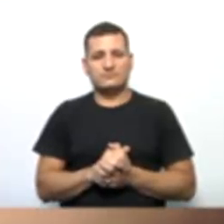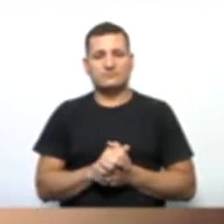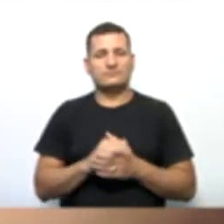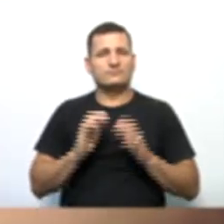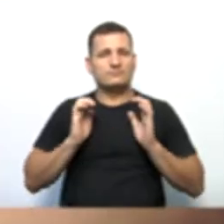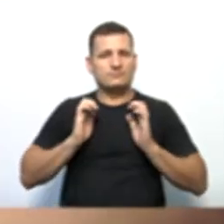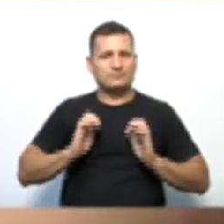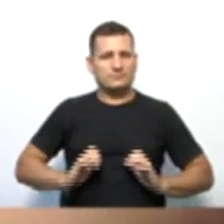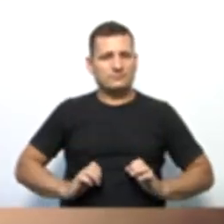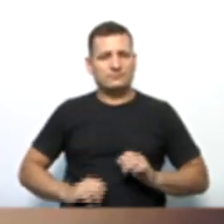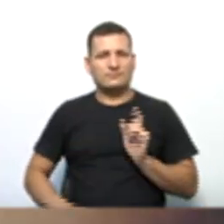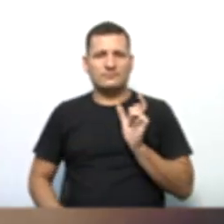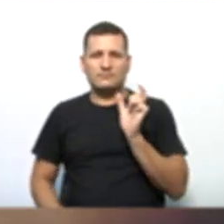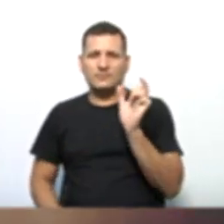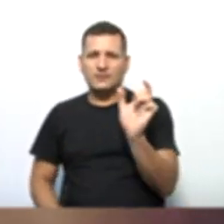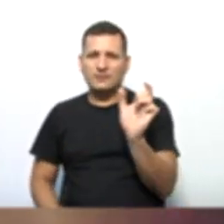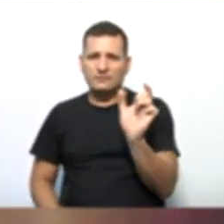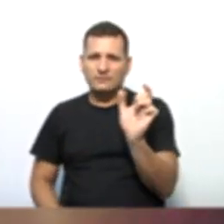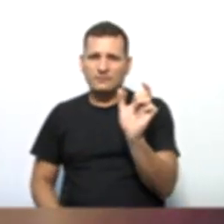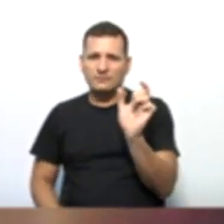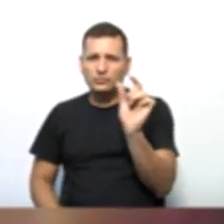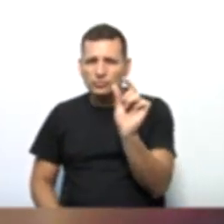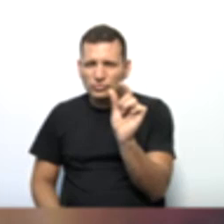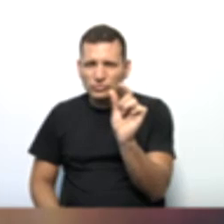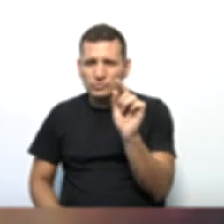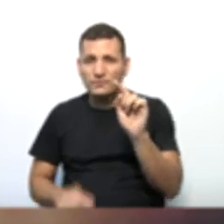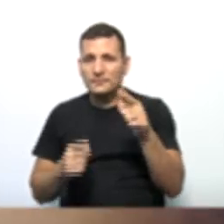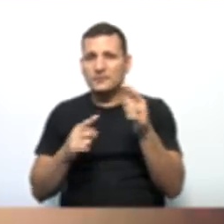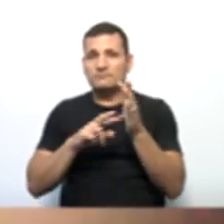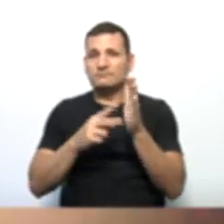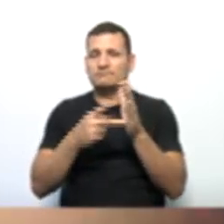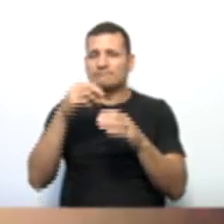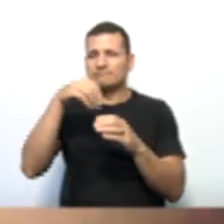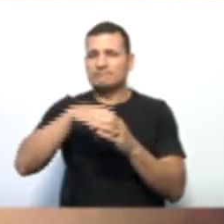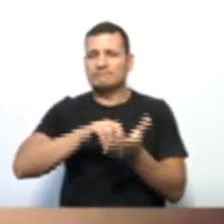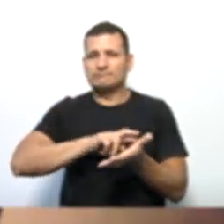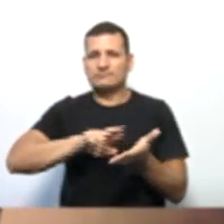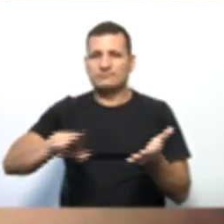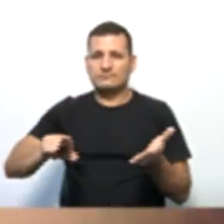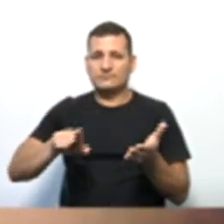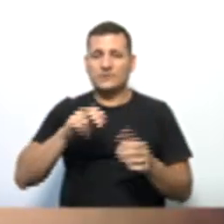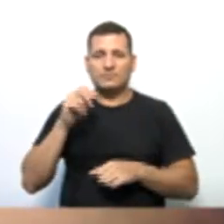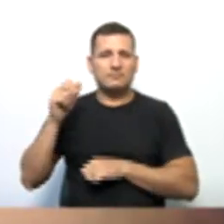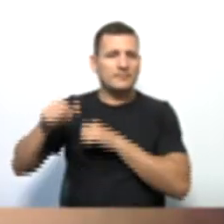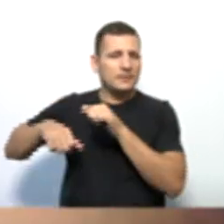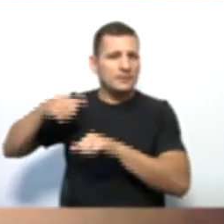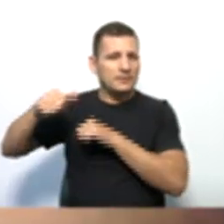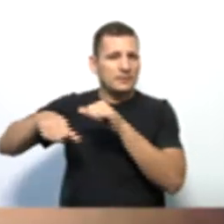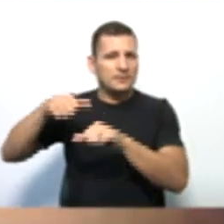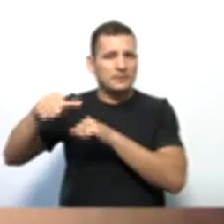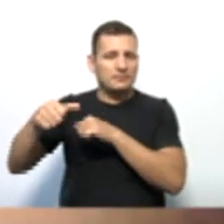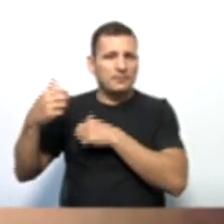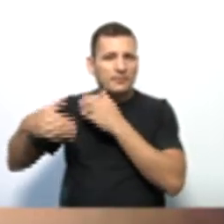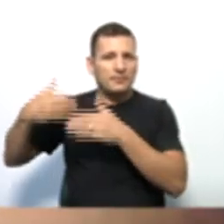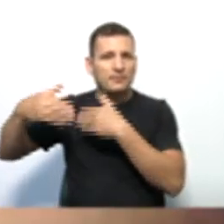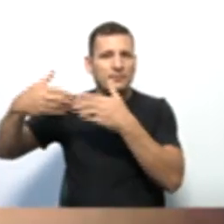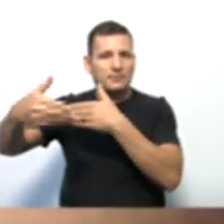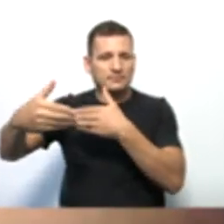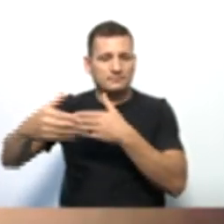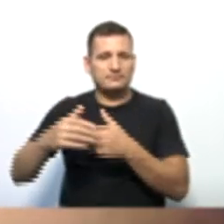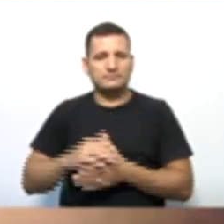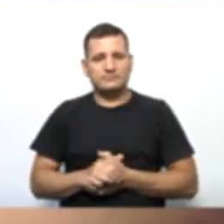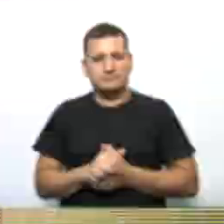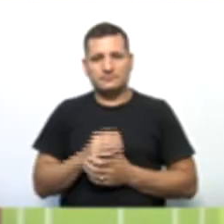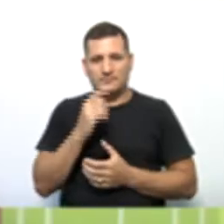Ética, uma palavrinha pequenininha, mas cheia de significados, que foram mudando com o passar do tempo.